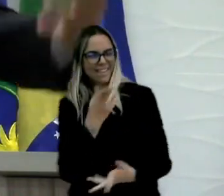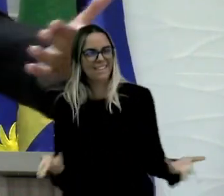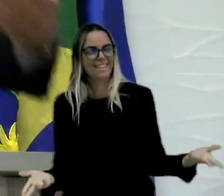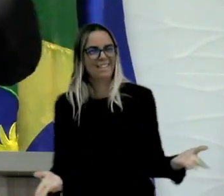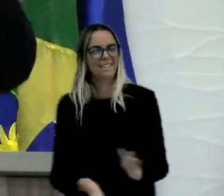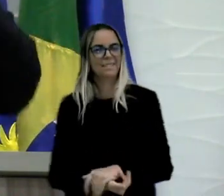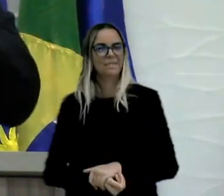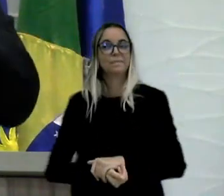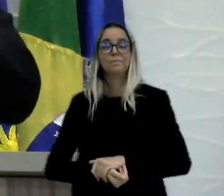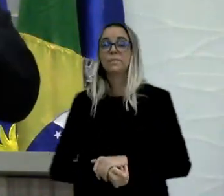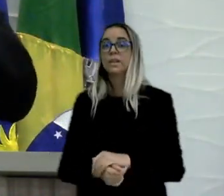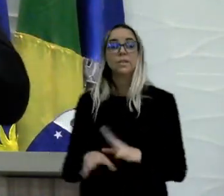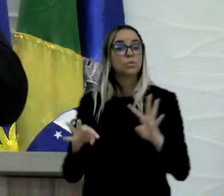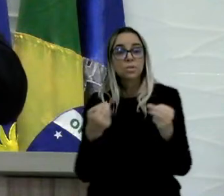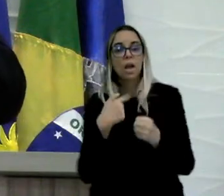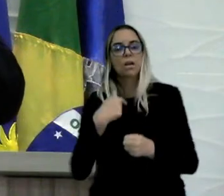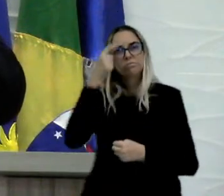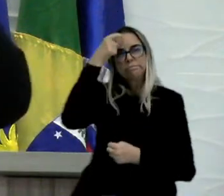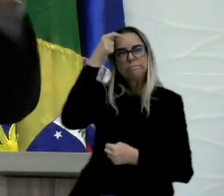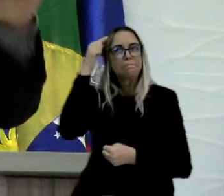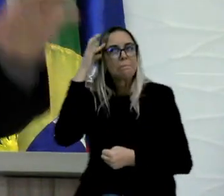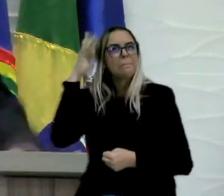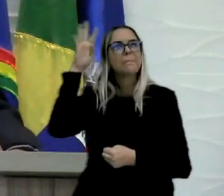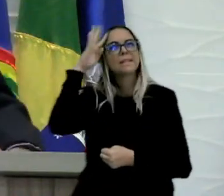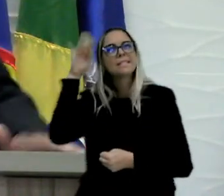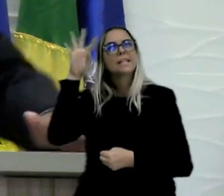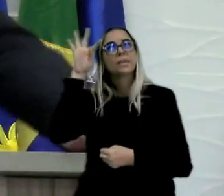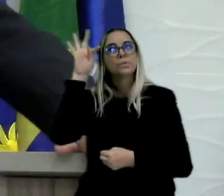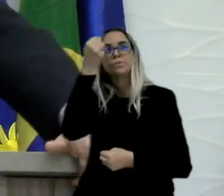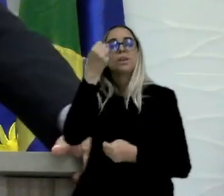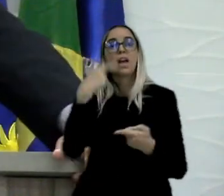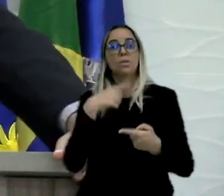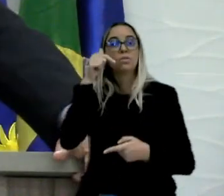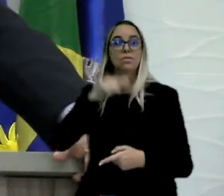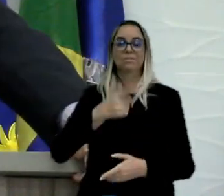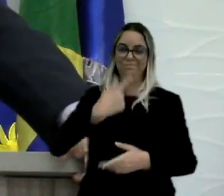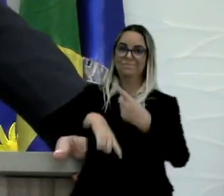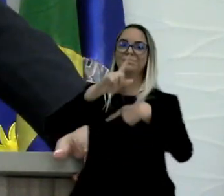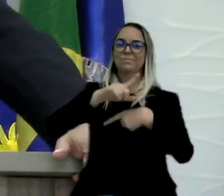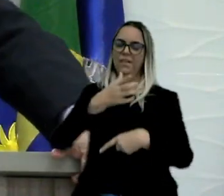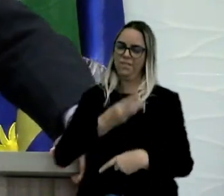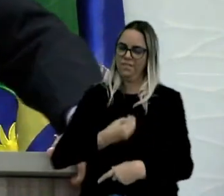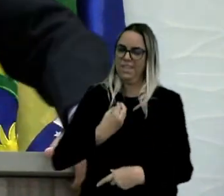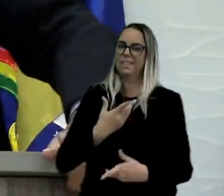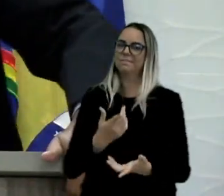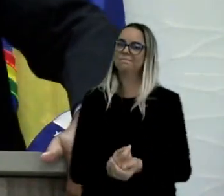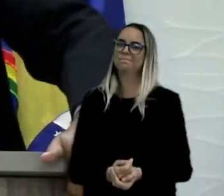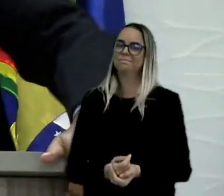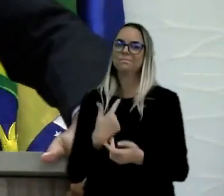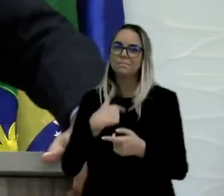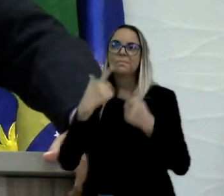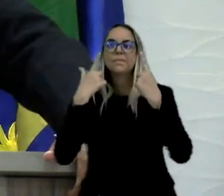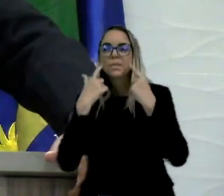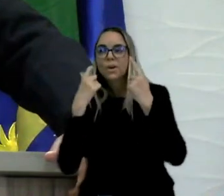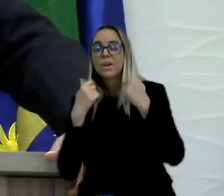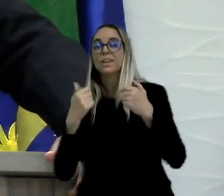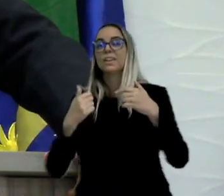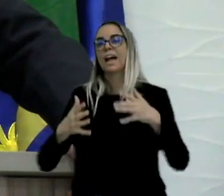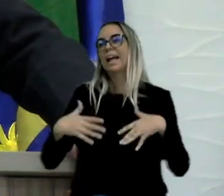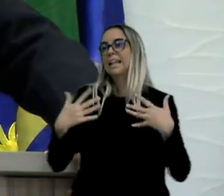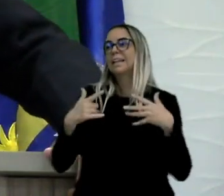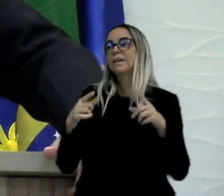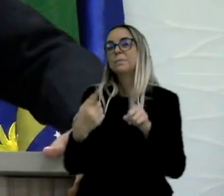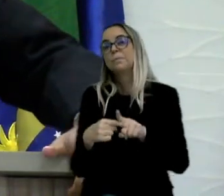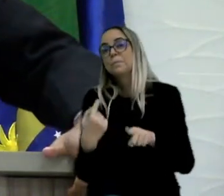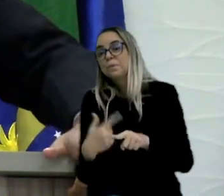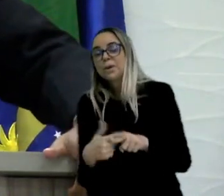que eu tudo que eu pensei eu conquistei na minha vida eu soro de alegria porque nós tem água também